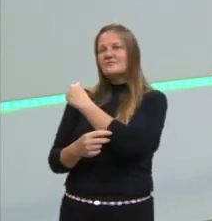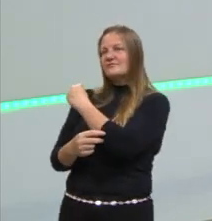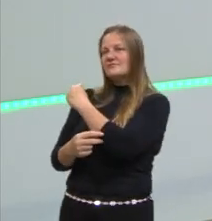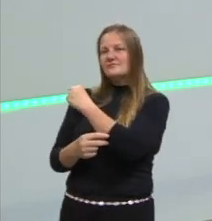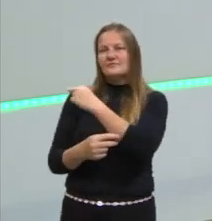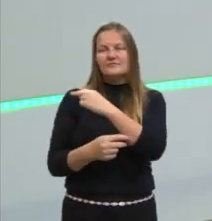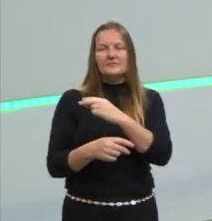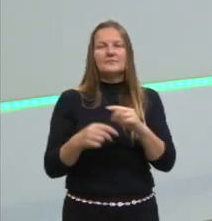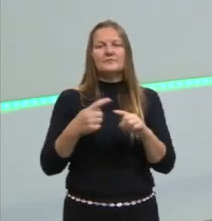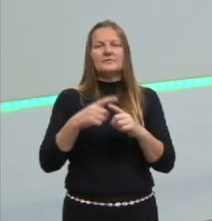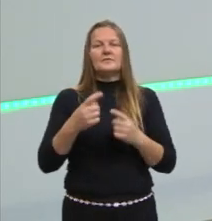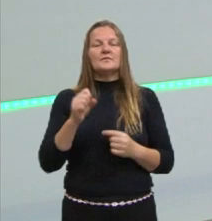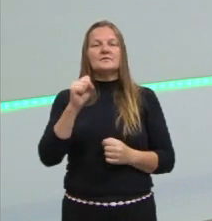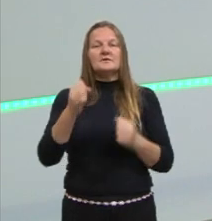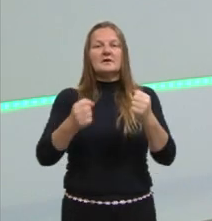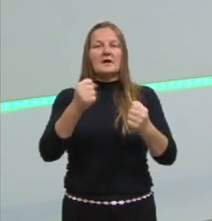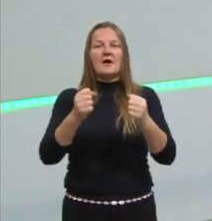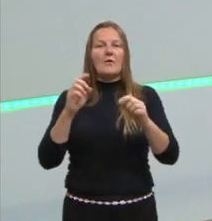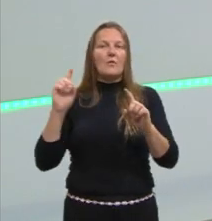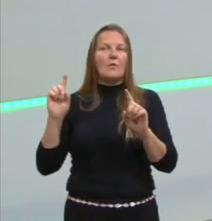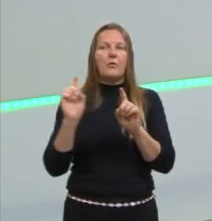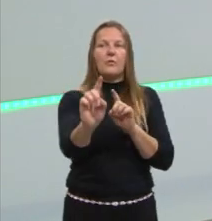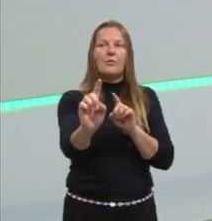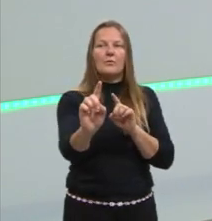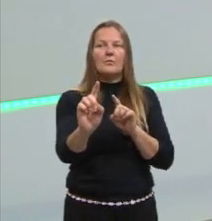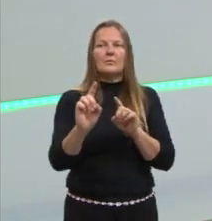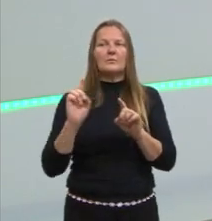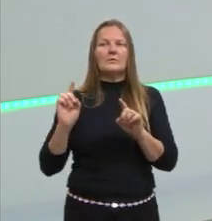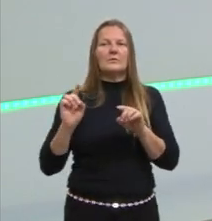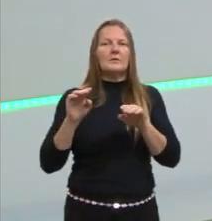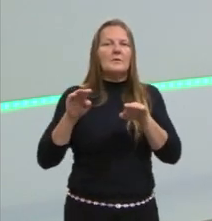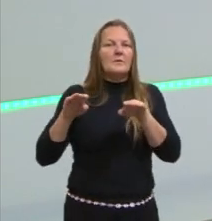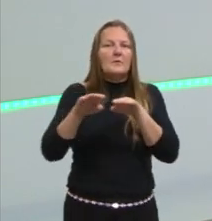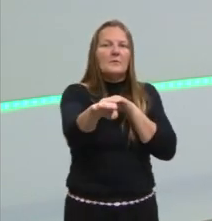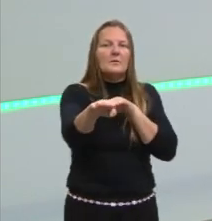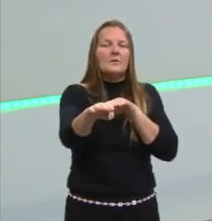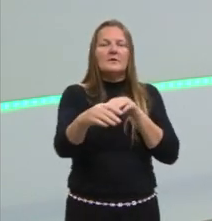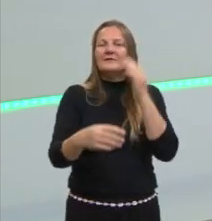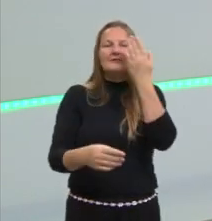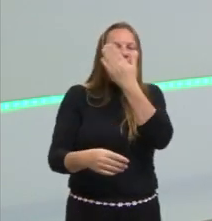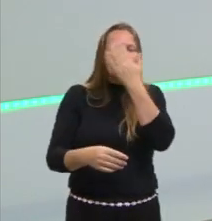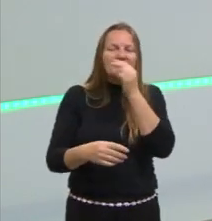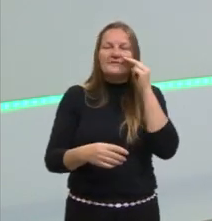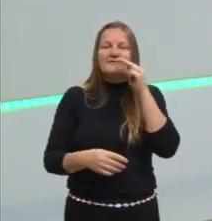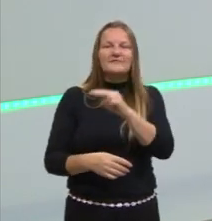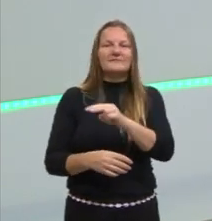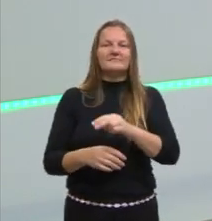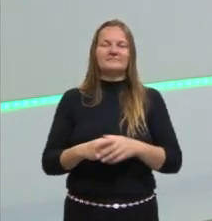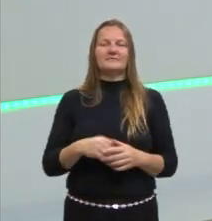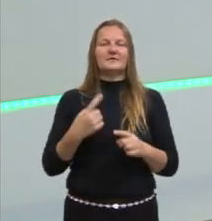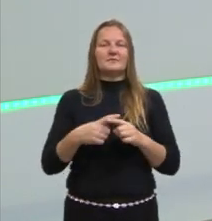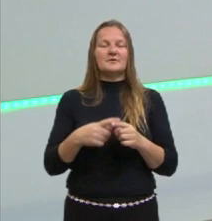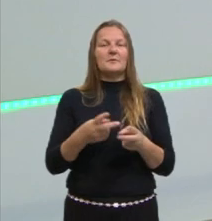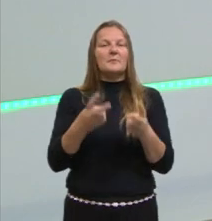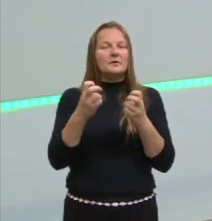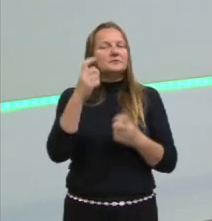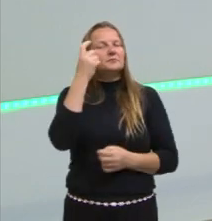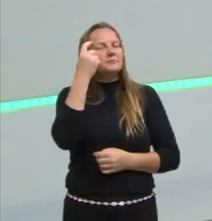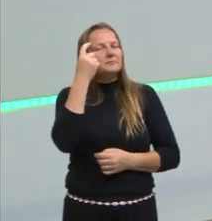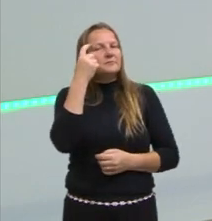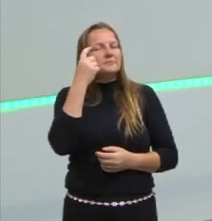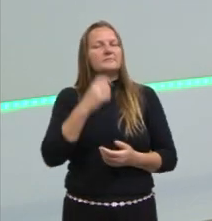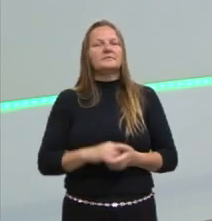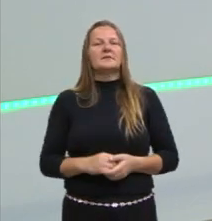se um carro passa por mim muito rápido eu não consigo ver aquela pessoa né Isso é o que a gente pode pensar então